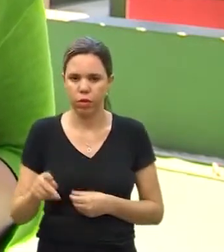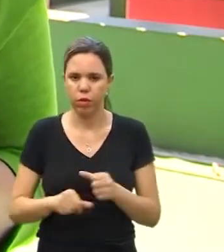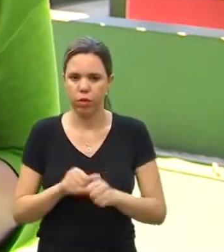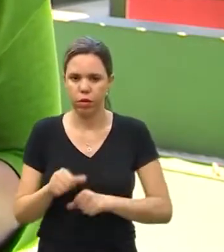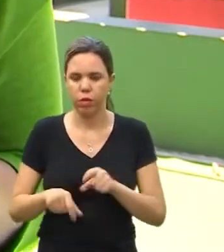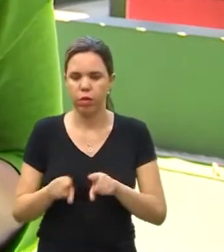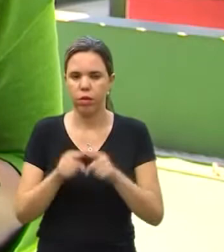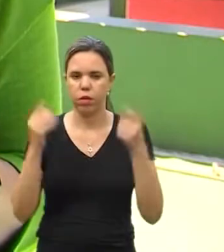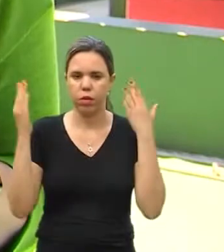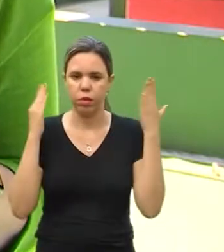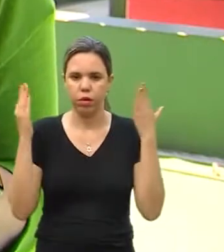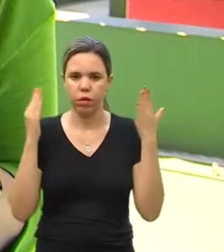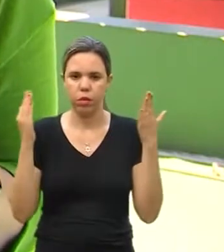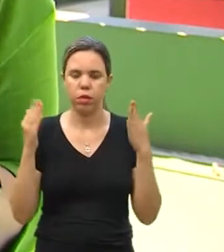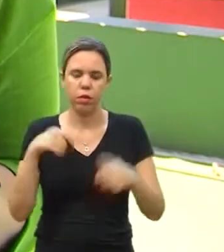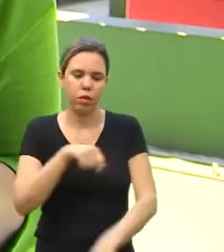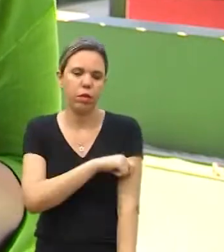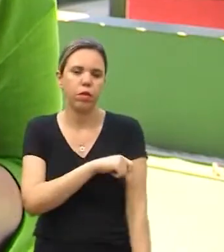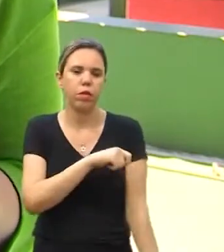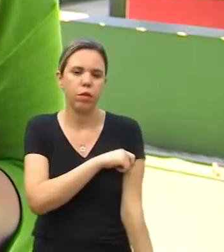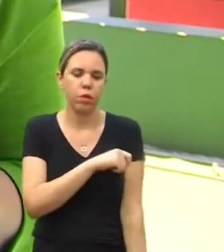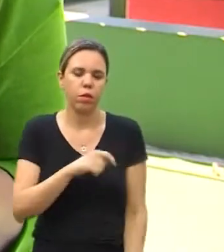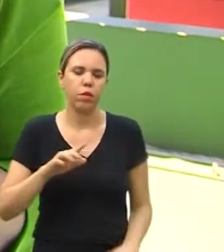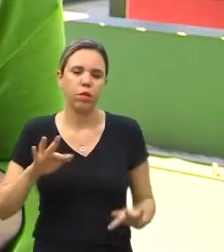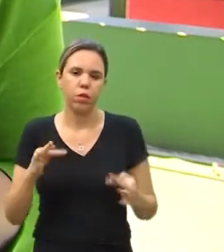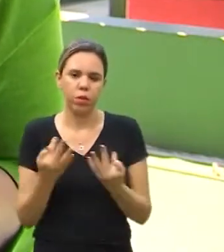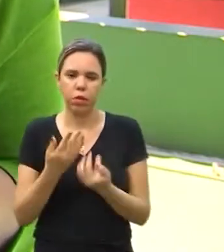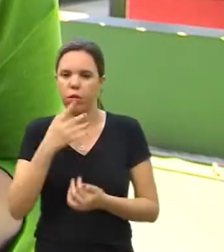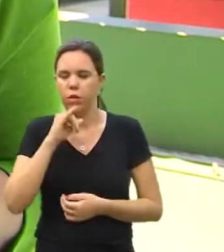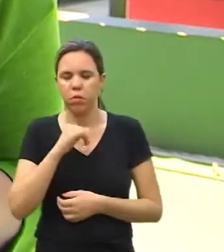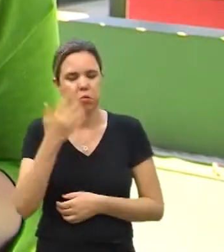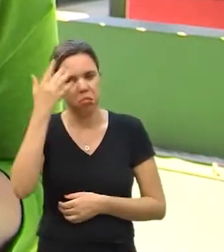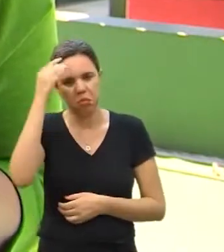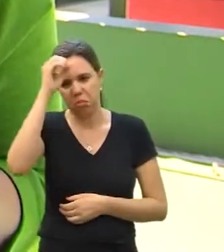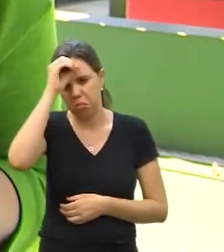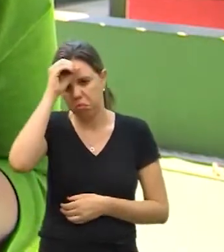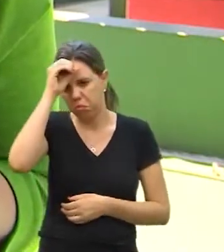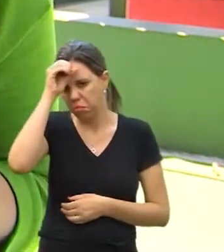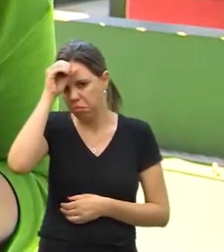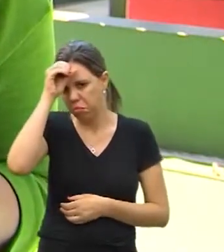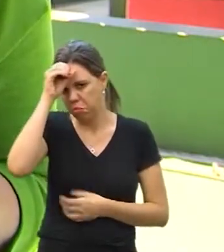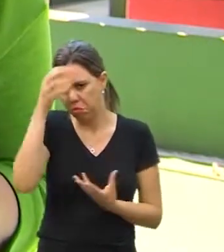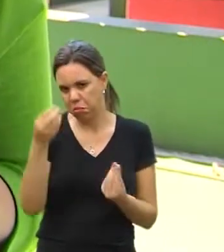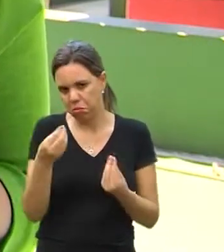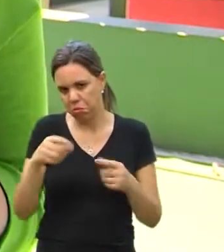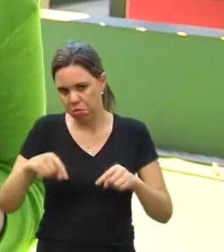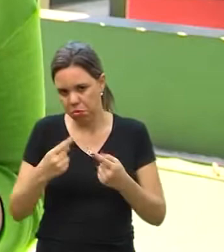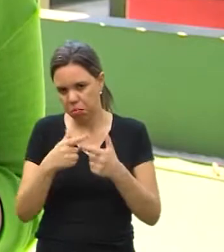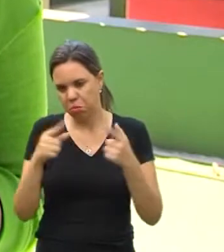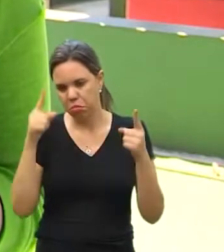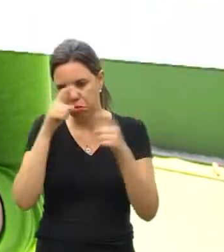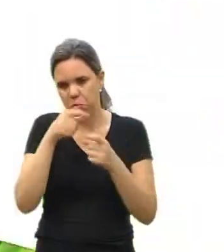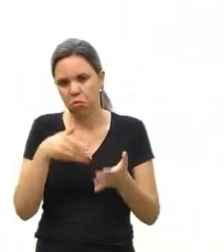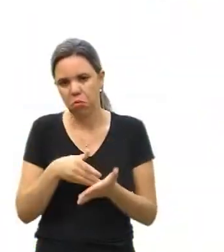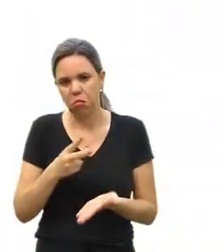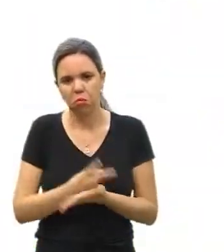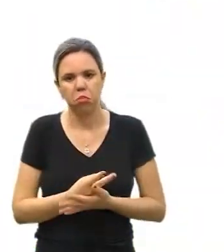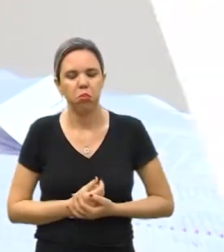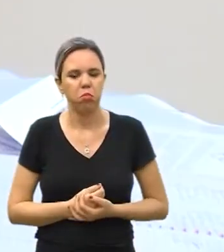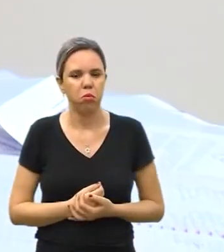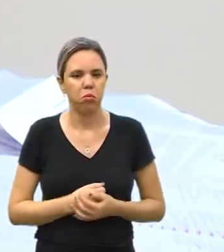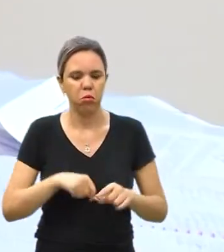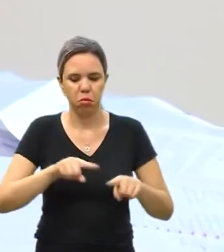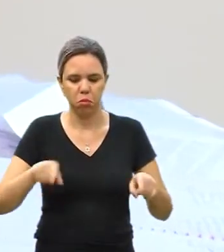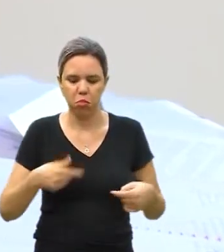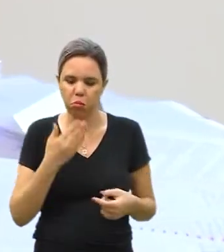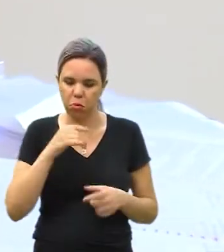viraram também psicólogos de alunos e pais que não sabiam lidar com tantos desafios ao mesmo tempo. A